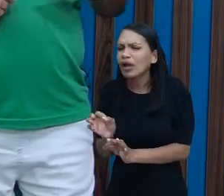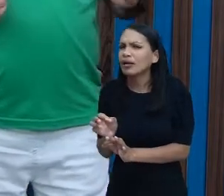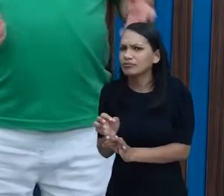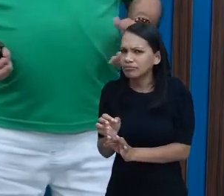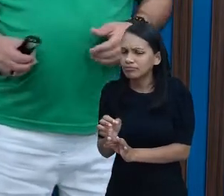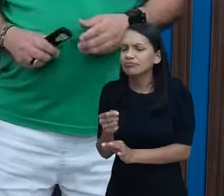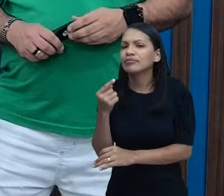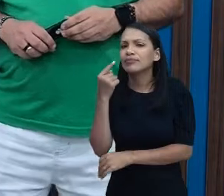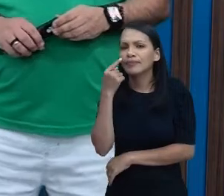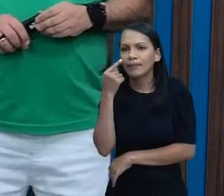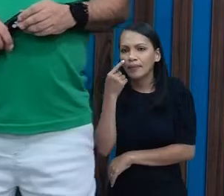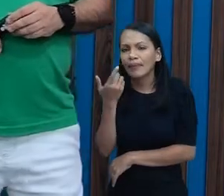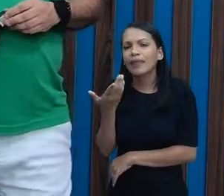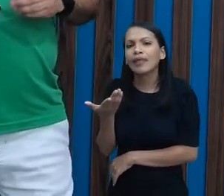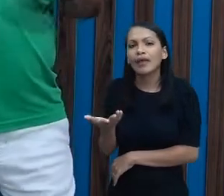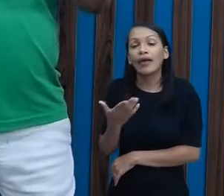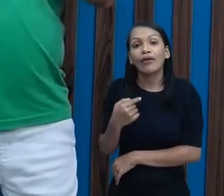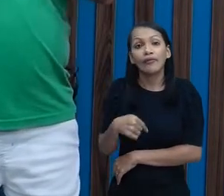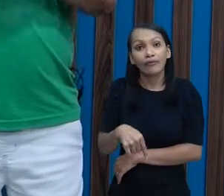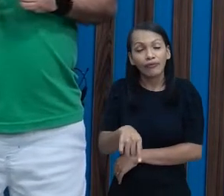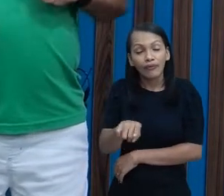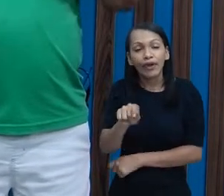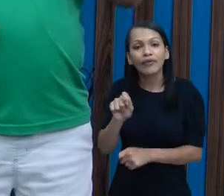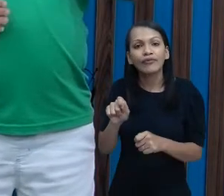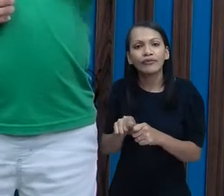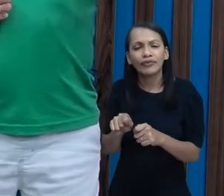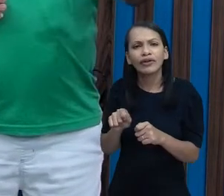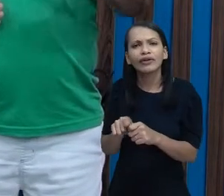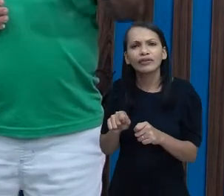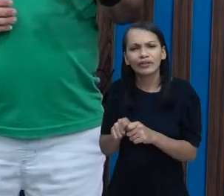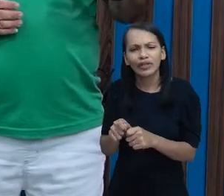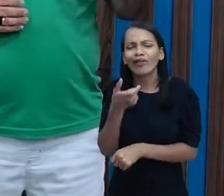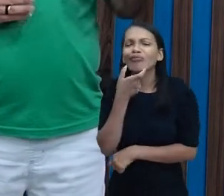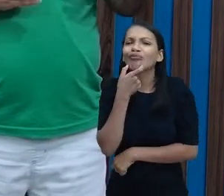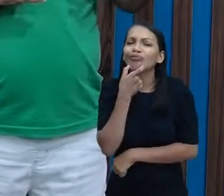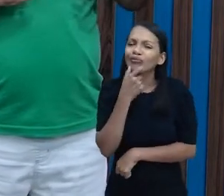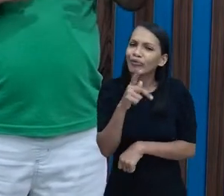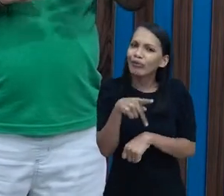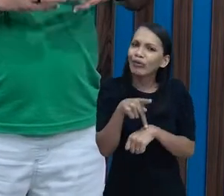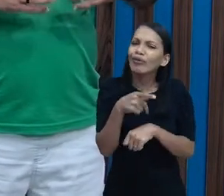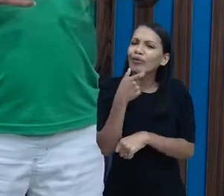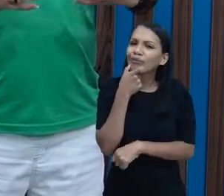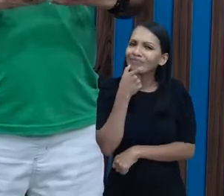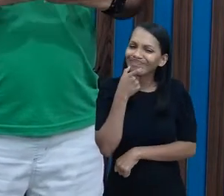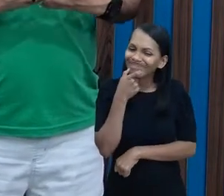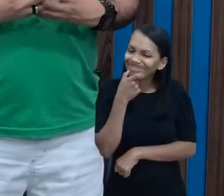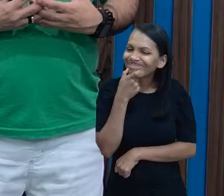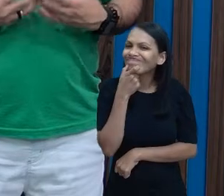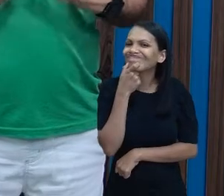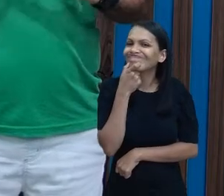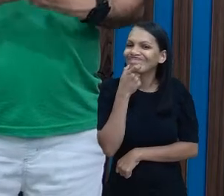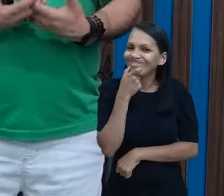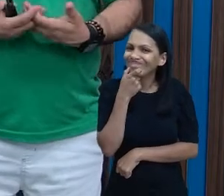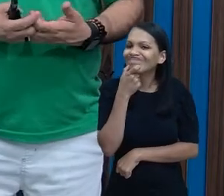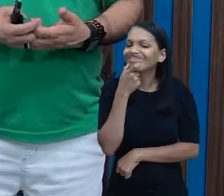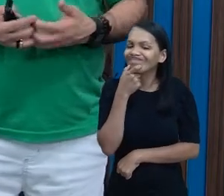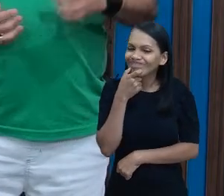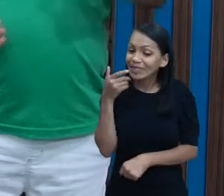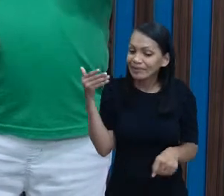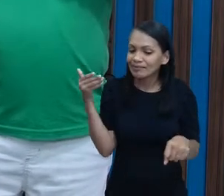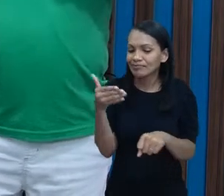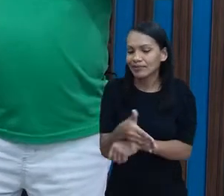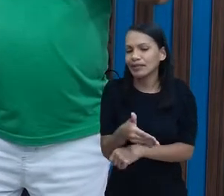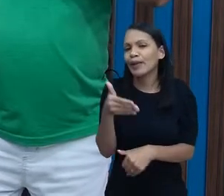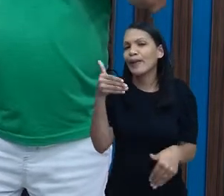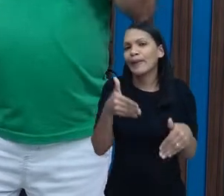Harbor. De Pearl Harbor, né, que vai fazer com que os Estados Unidos eles entrem efetivamente na Segunda Guerra